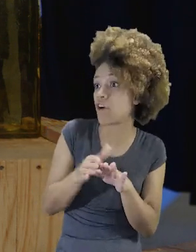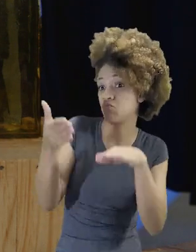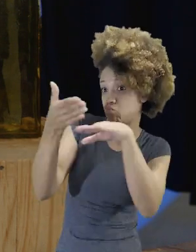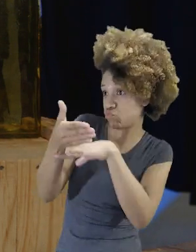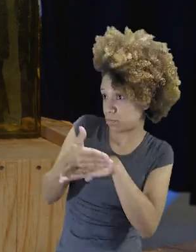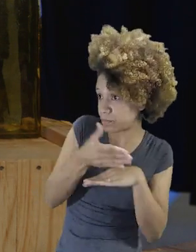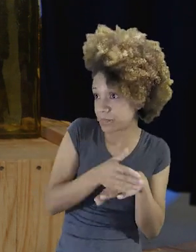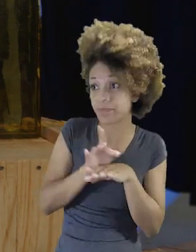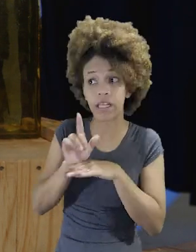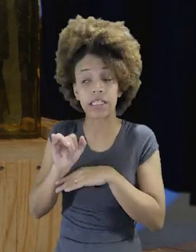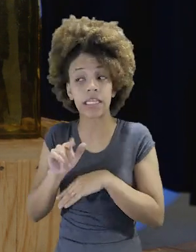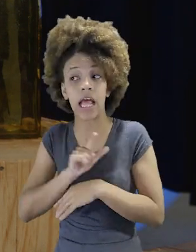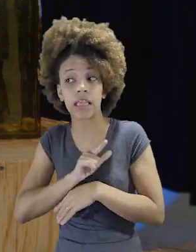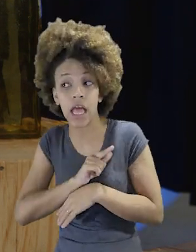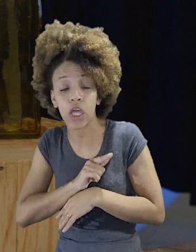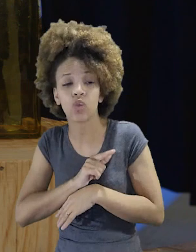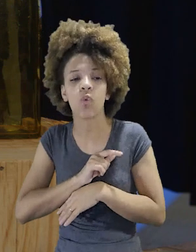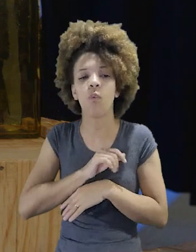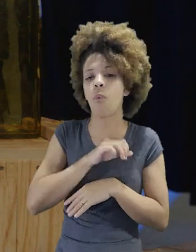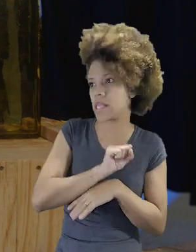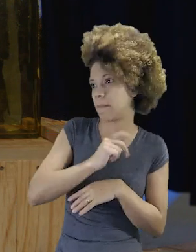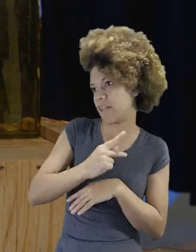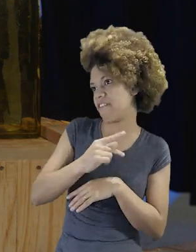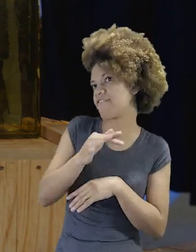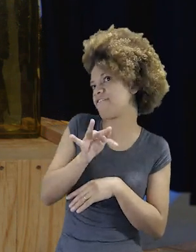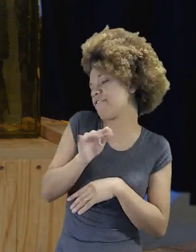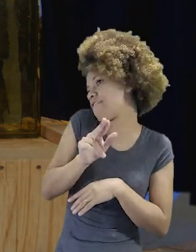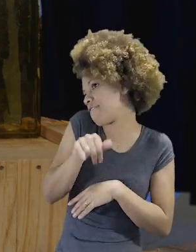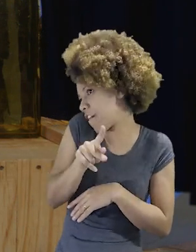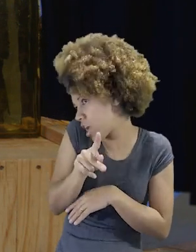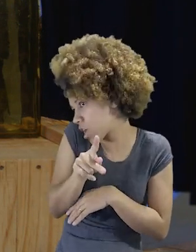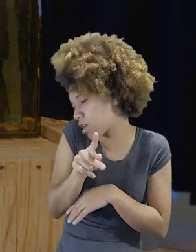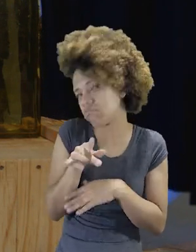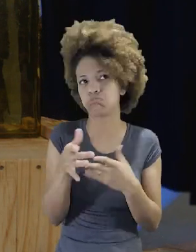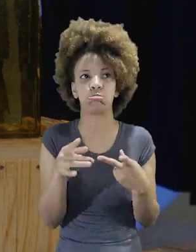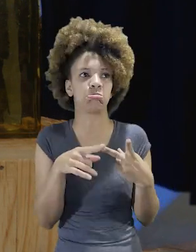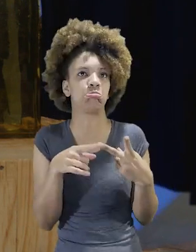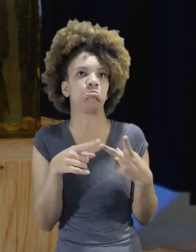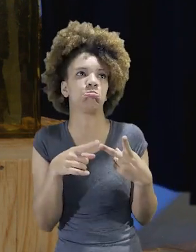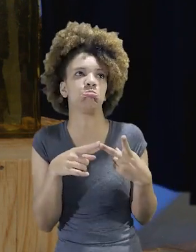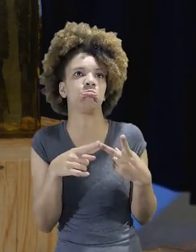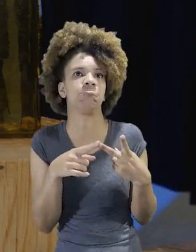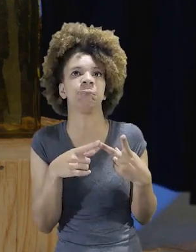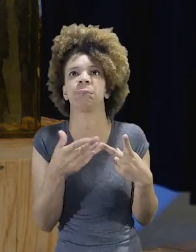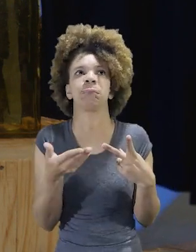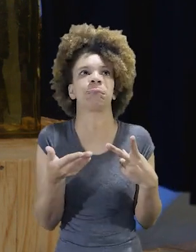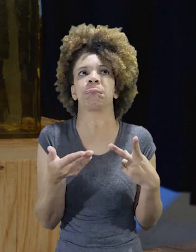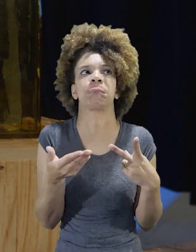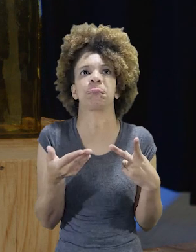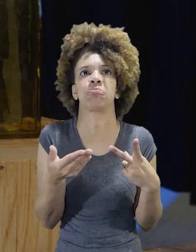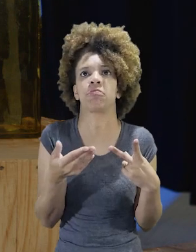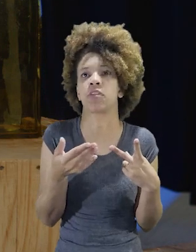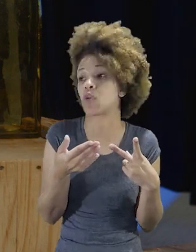aí vai uns cara quebrando esse negócio aí você tem um SP funk aí você tem é você tem